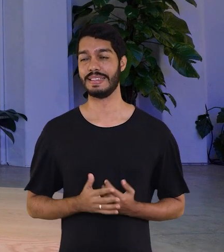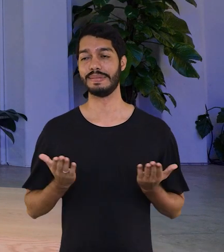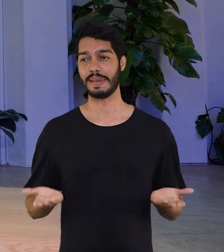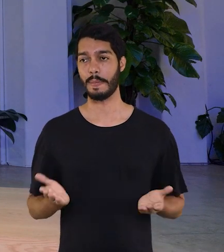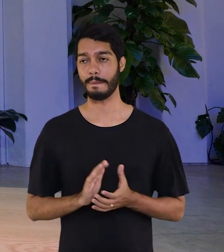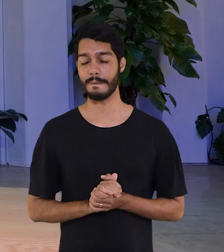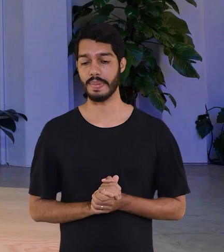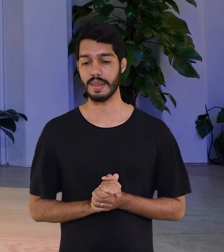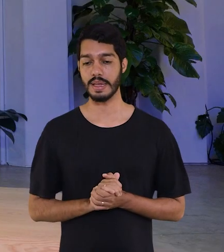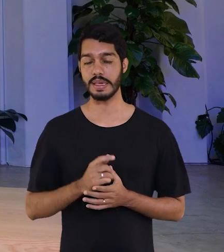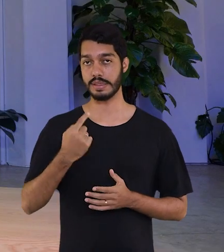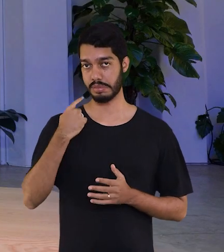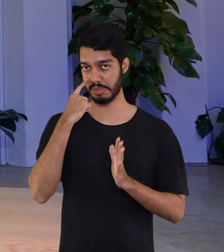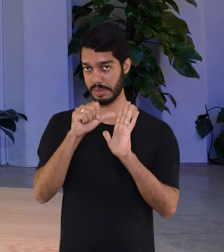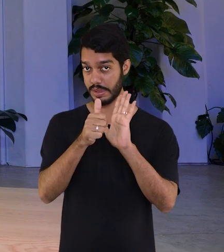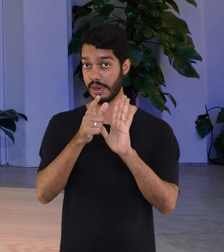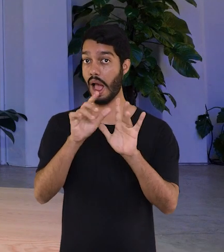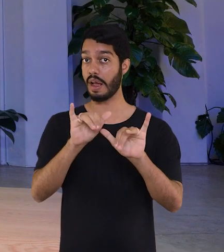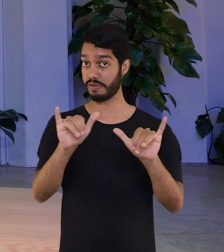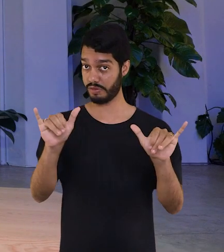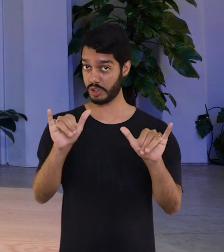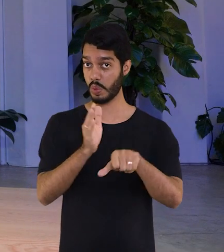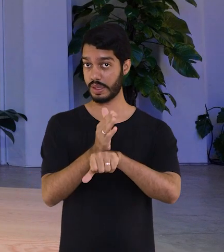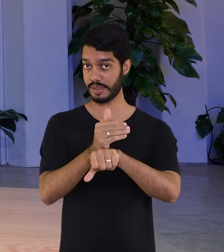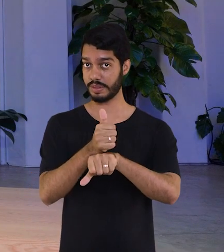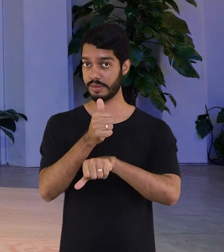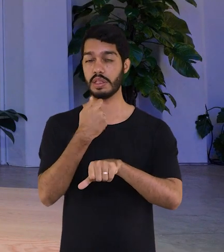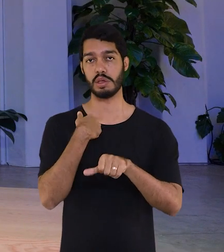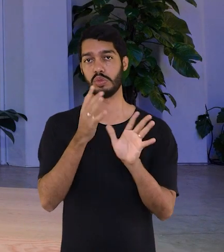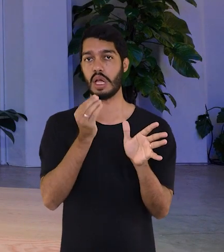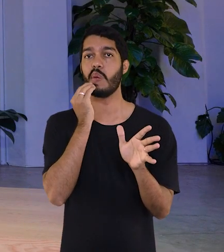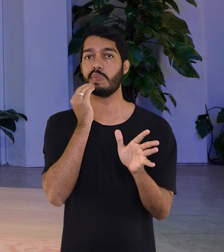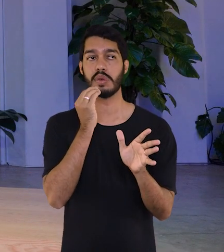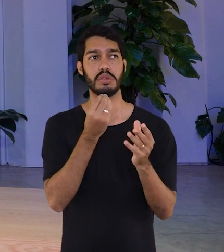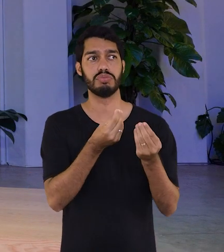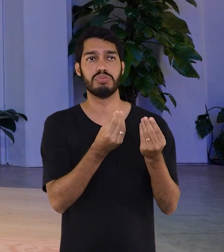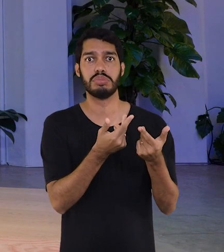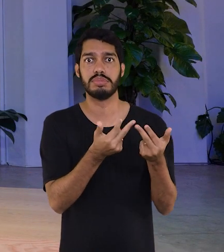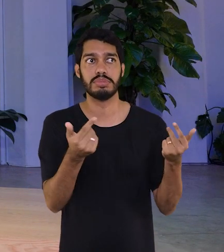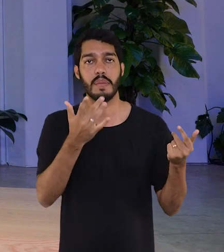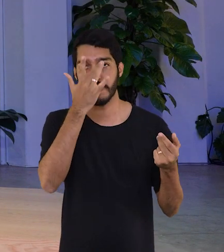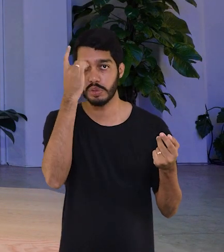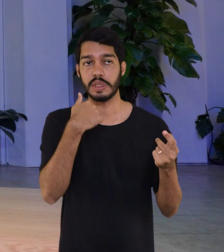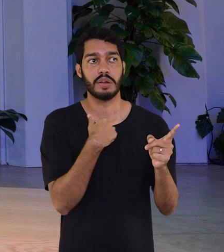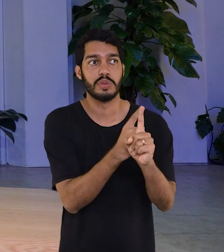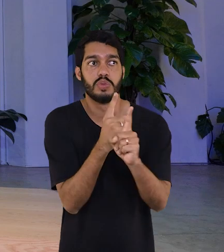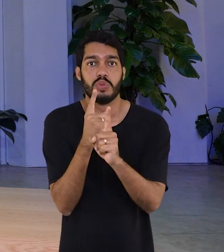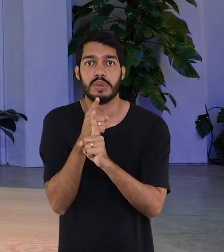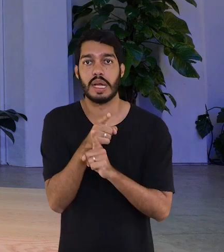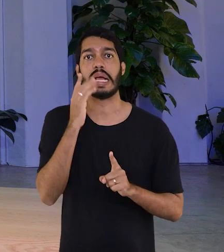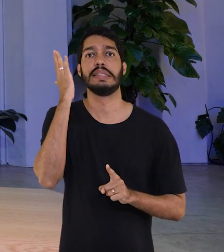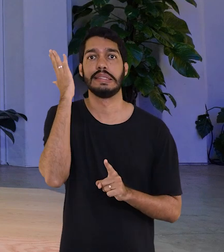Bibi, minha visão... Primeiro, e isso fica um aviso. Eu tive a oportunidade de conhecer muitas pessoas que entendem muito de